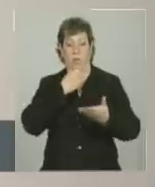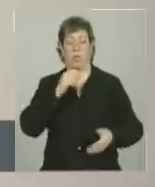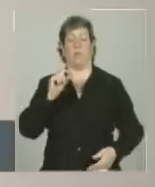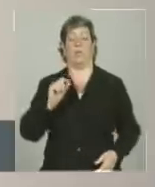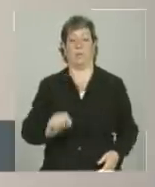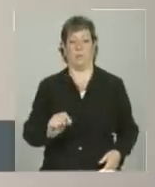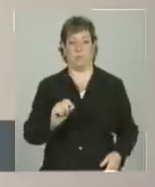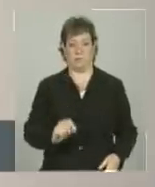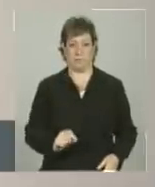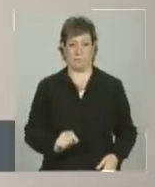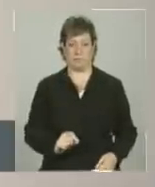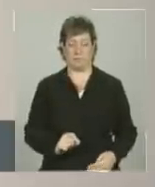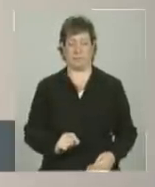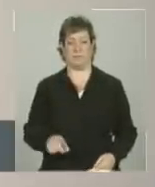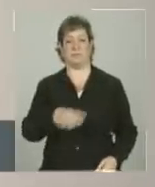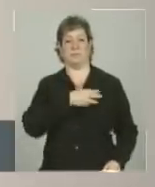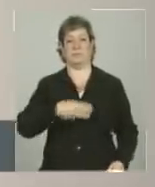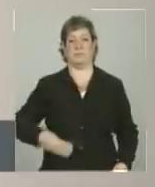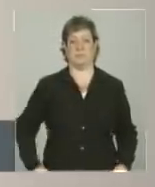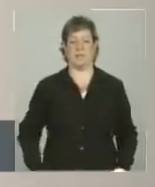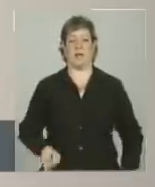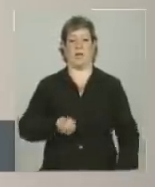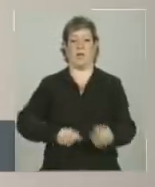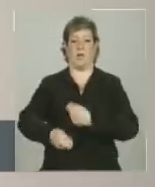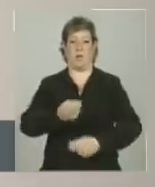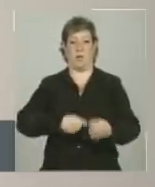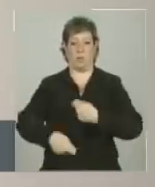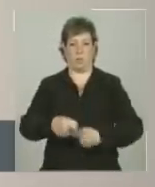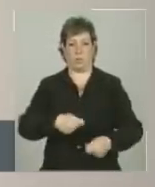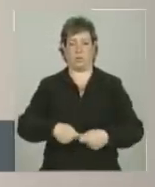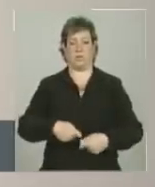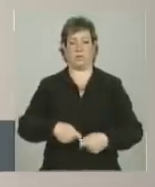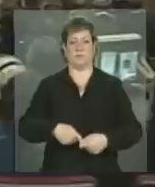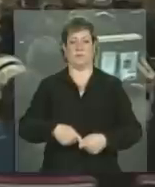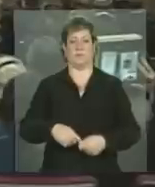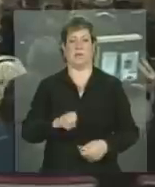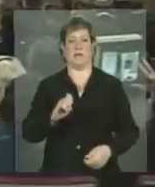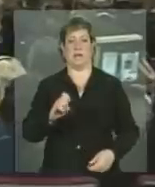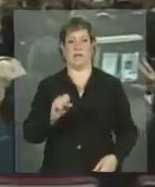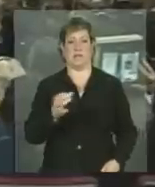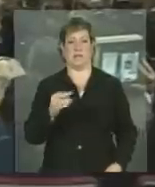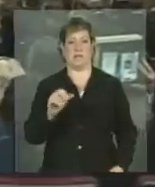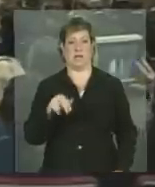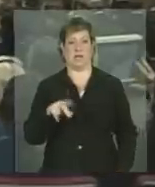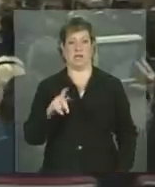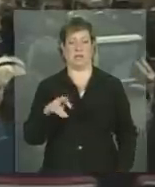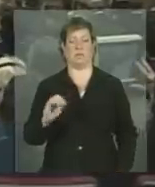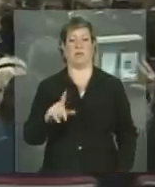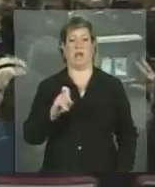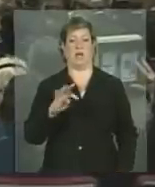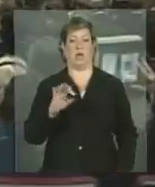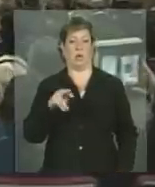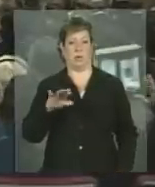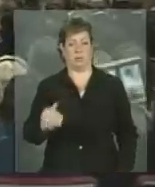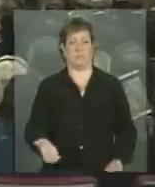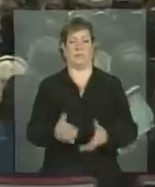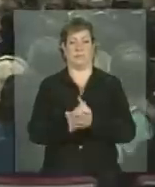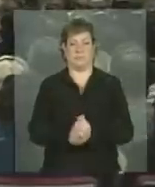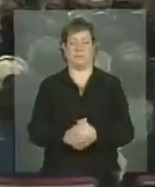Rinkevich, ministro de Negócios Estrangeiros da República da Letônia. Senhor Francis